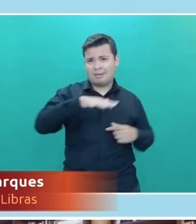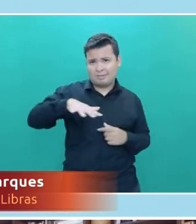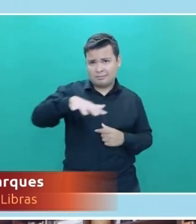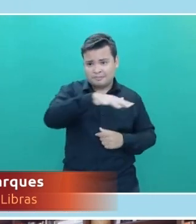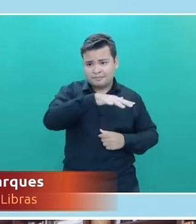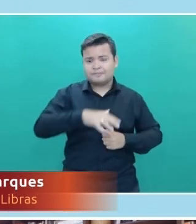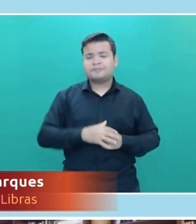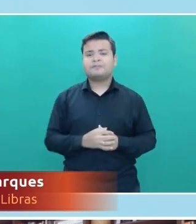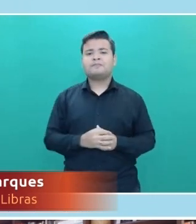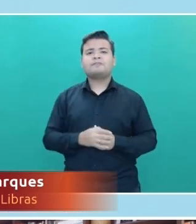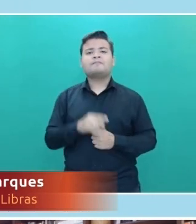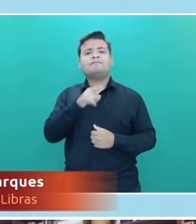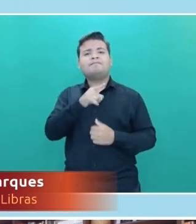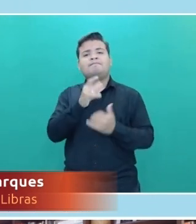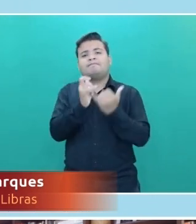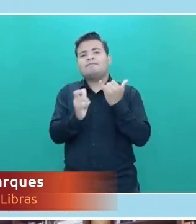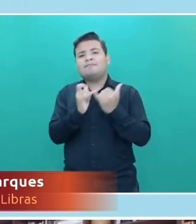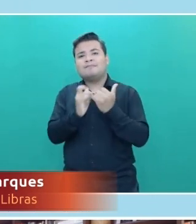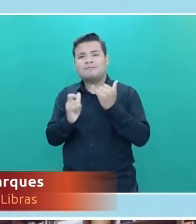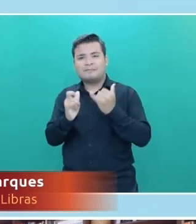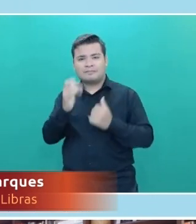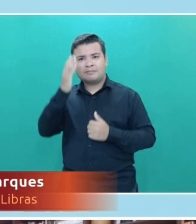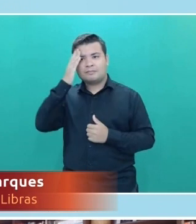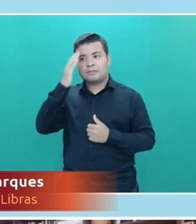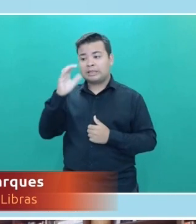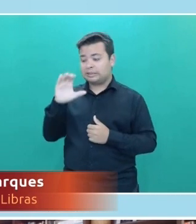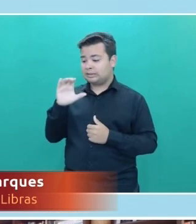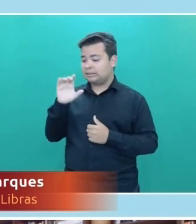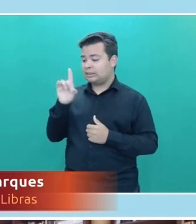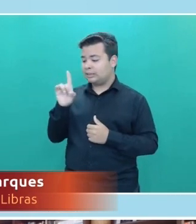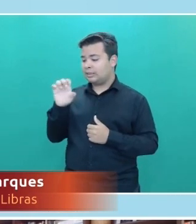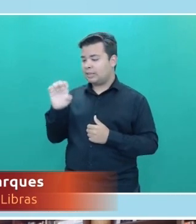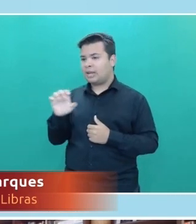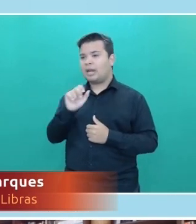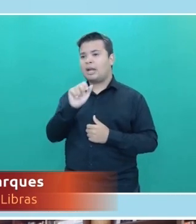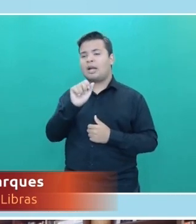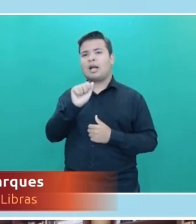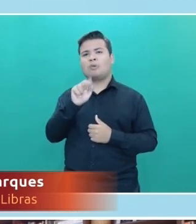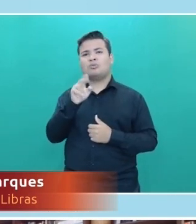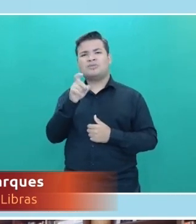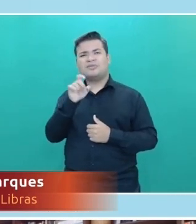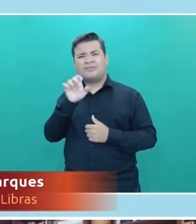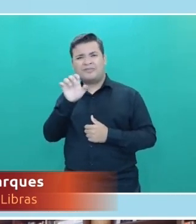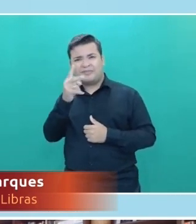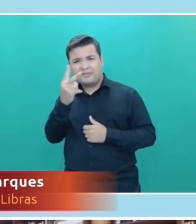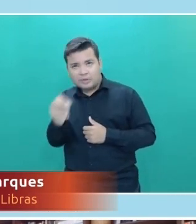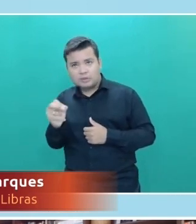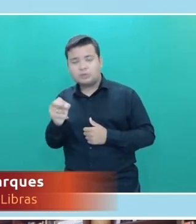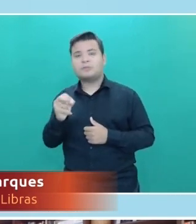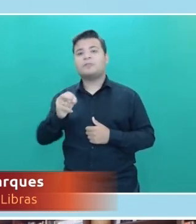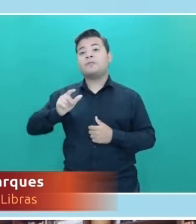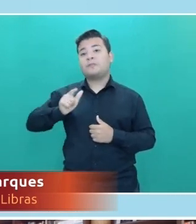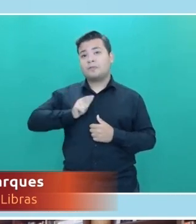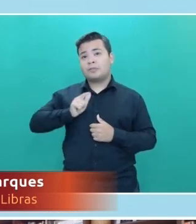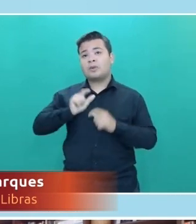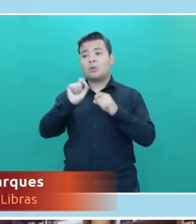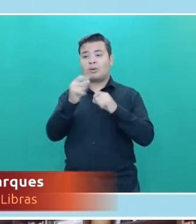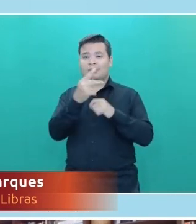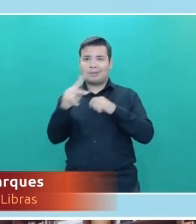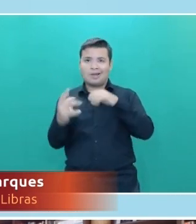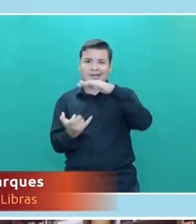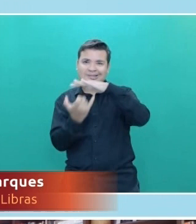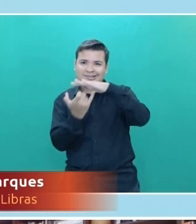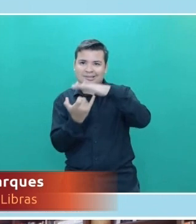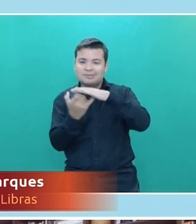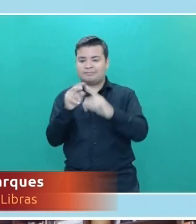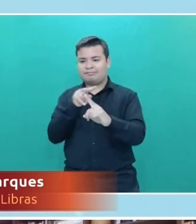contraponto ao CDE ou ao G20, cujo aspecto institucional principal